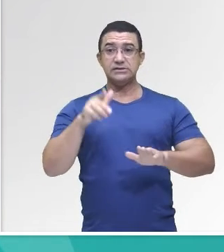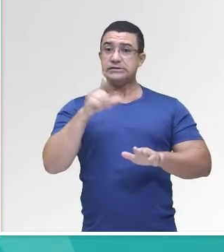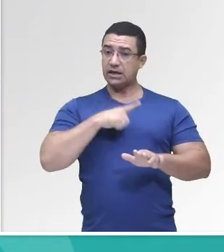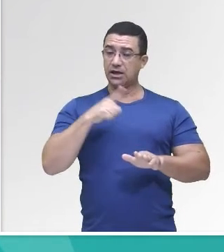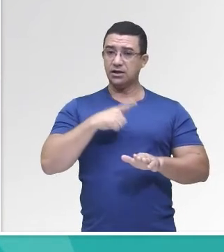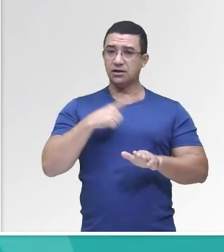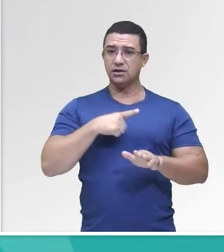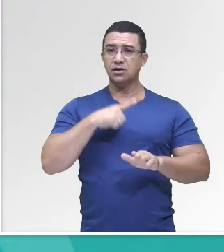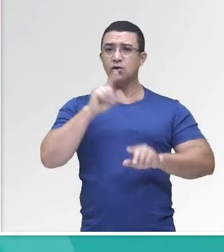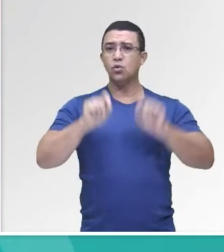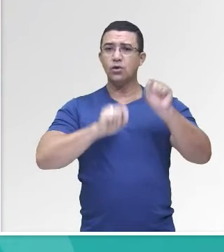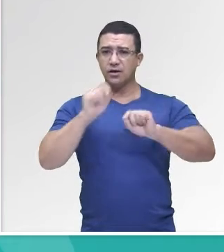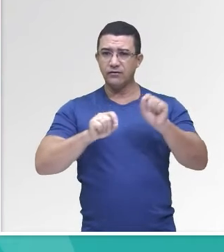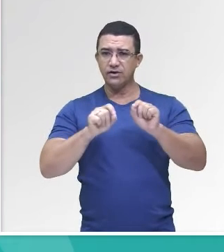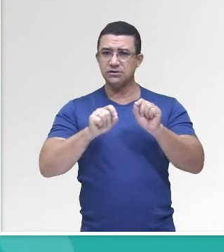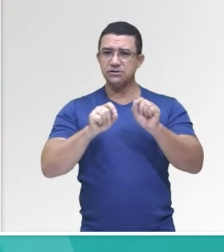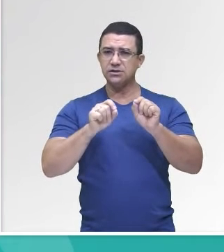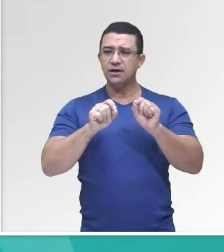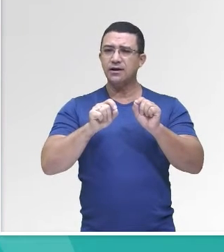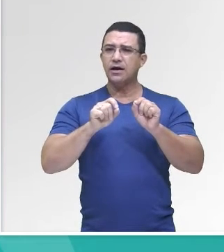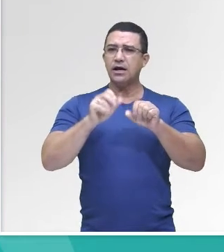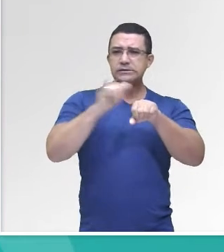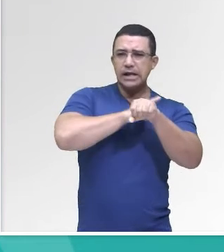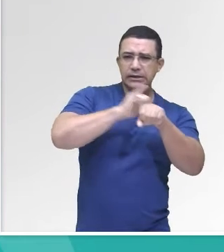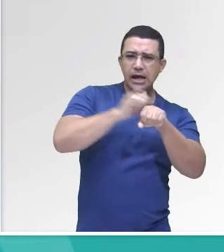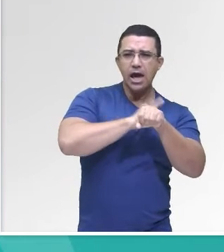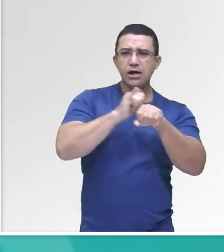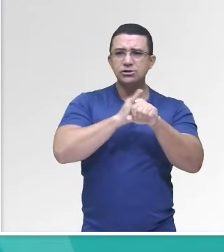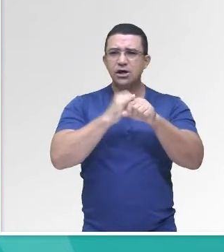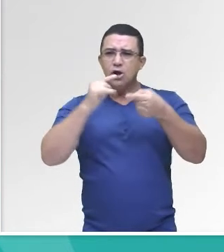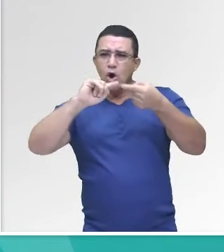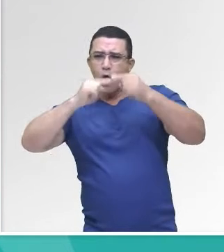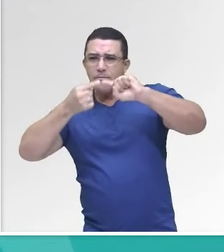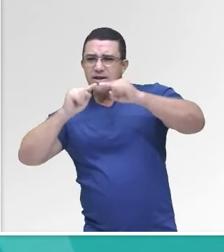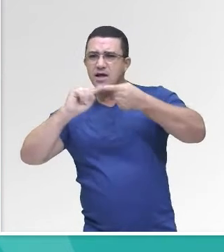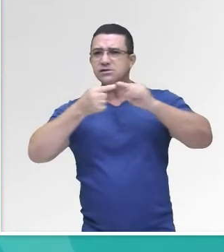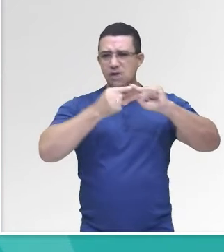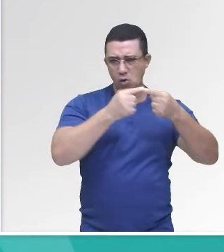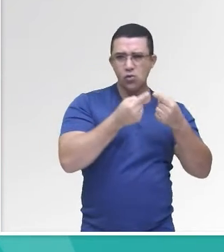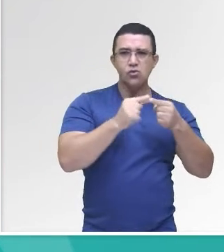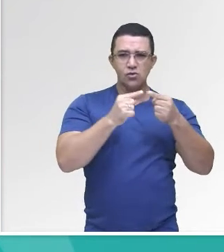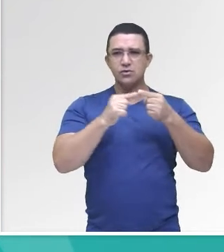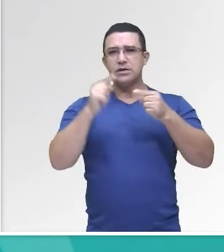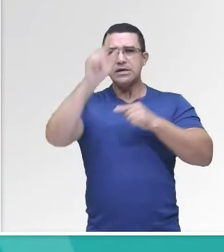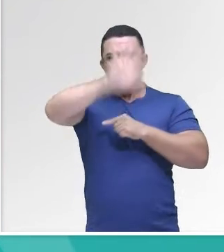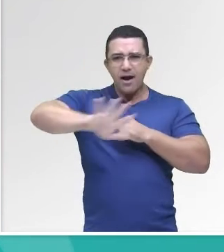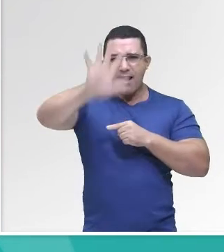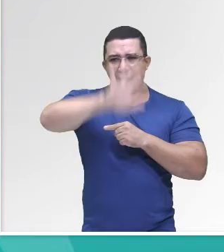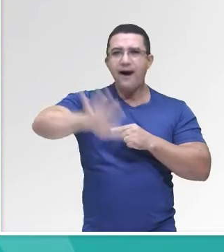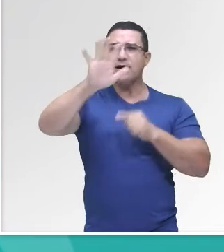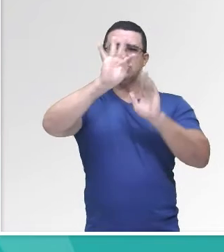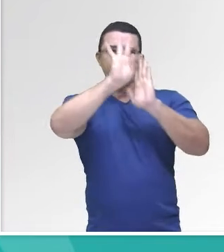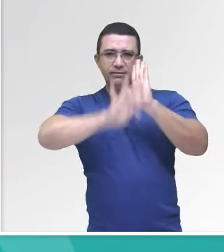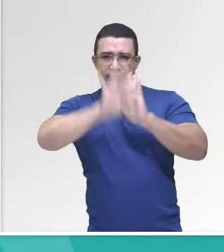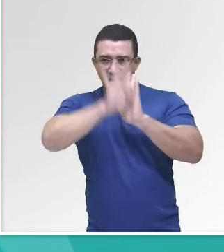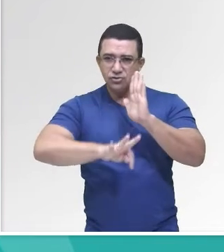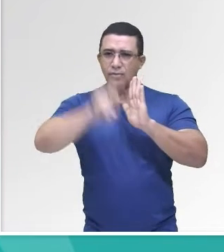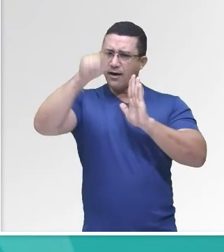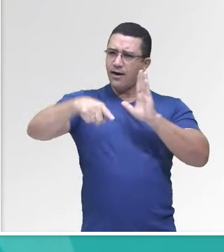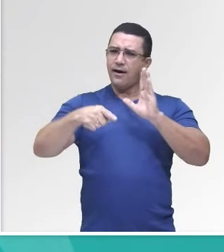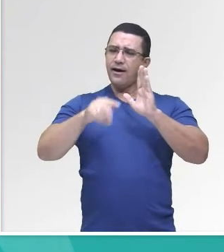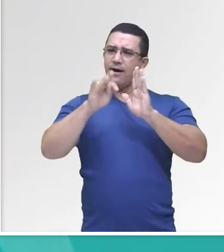la combinación de palabra e imagen. En general, esos textos se caracterizan por